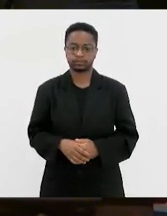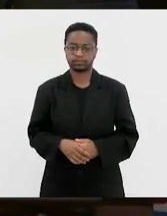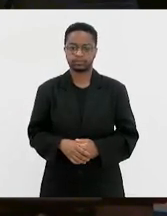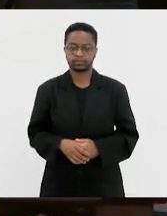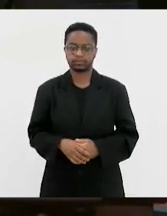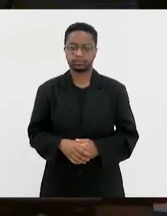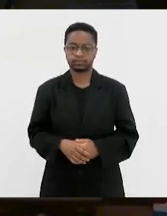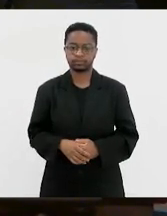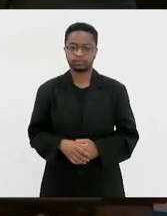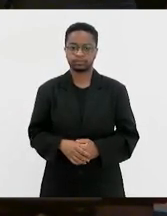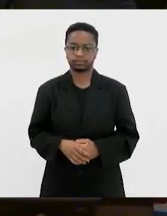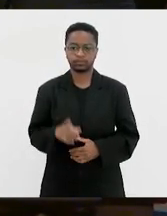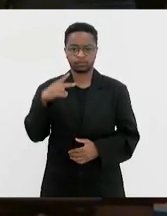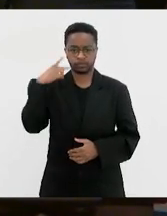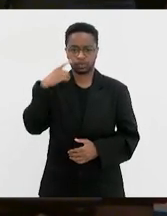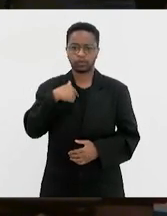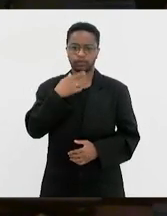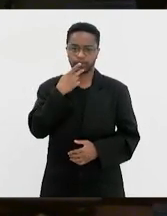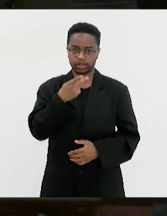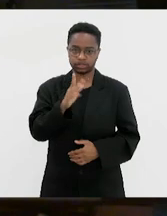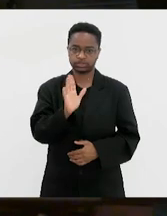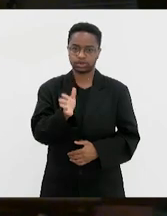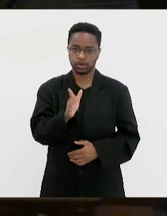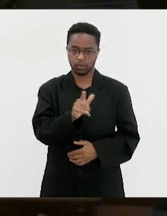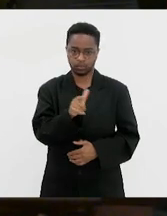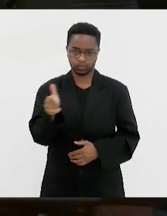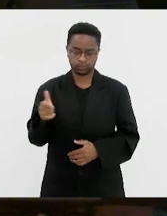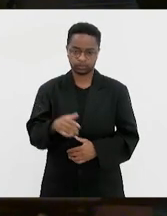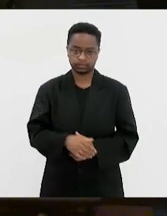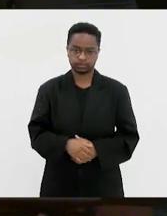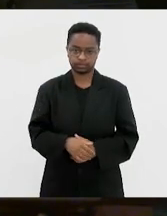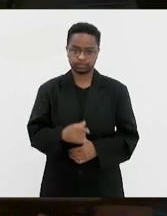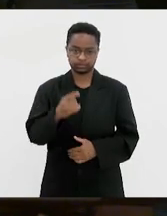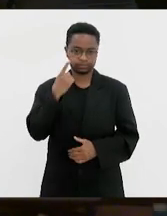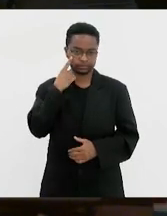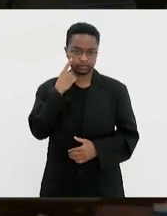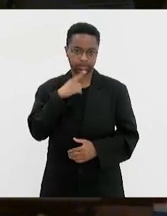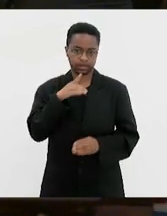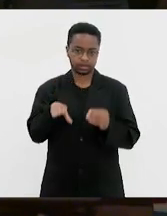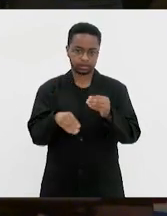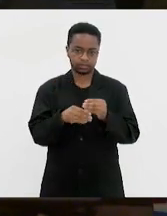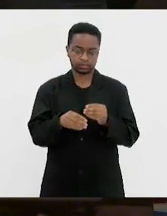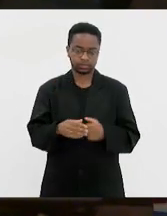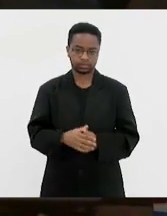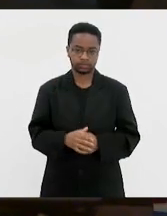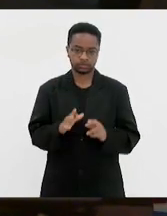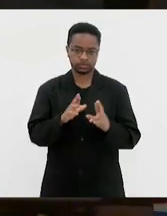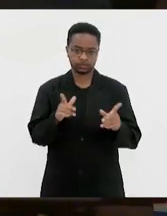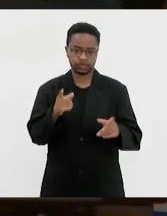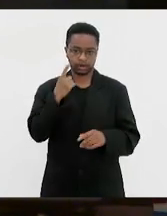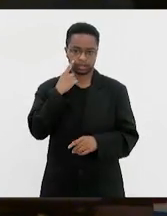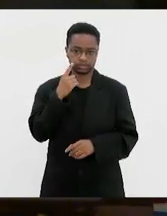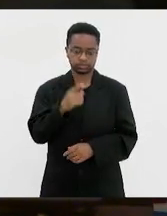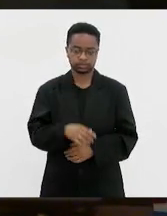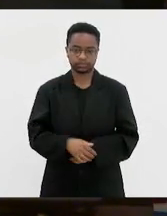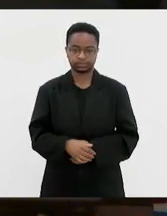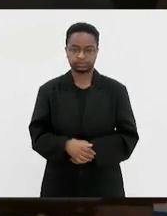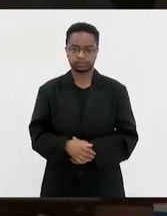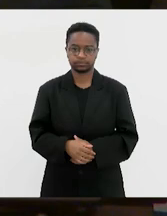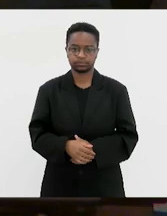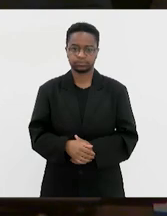Aqui são os vereadores que eu já falei. Deixa eu ver se tem mais alguém diferente.